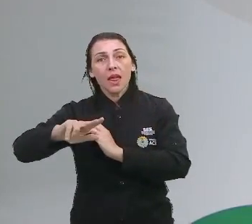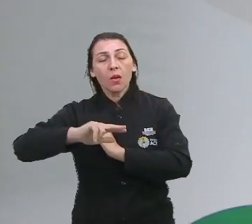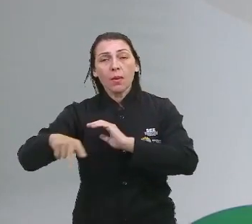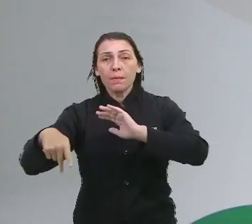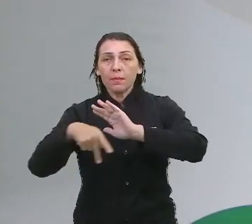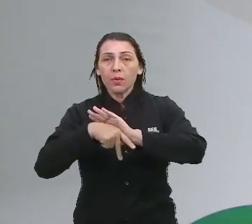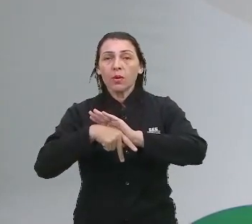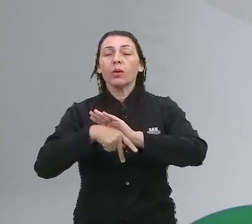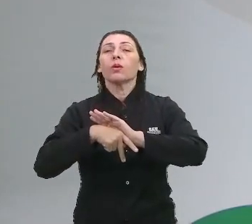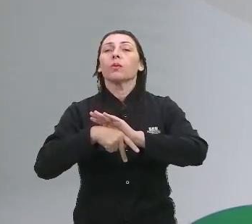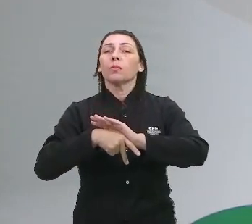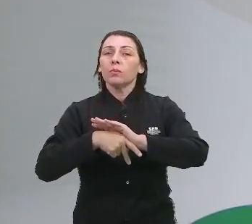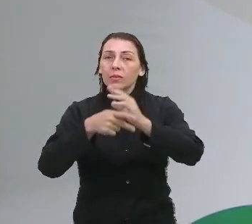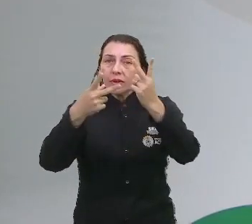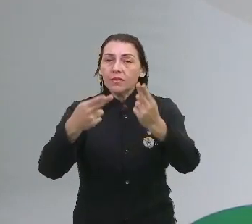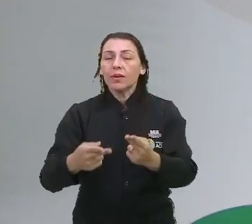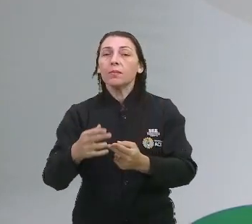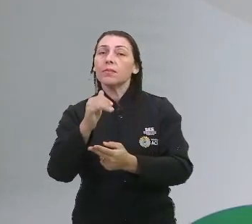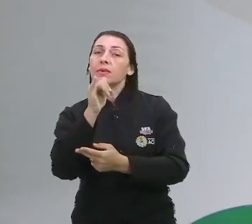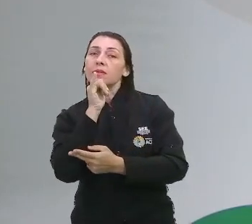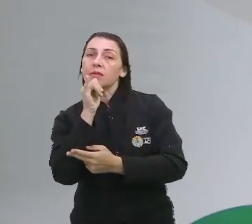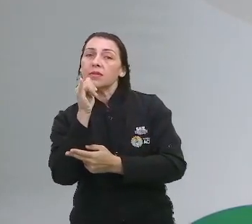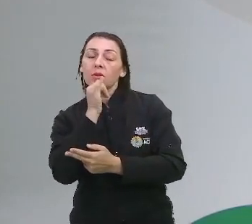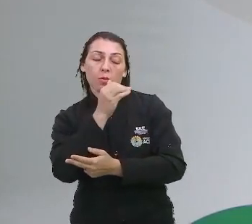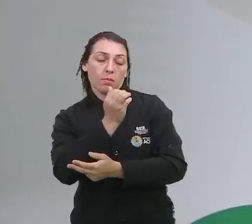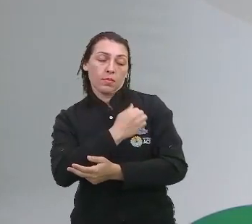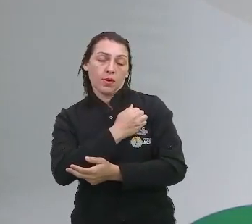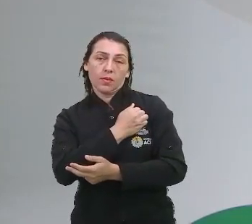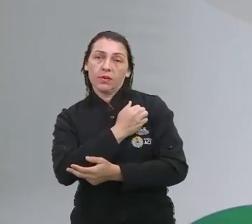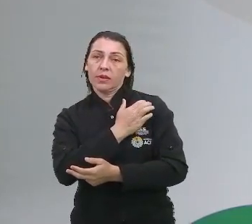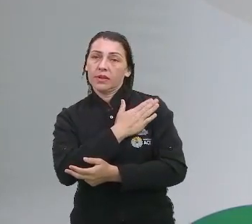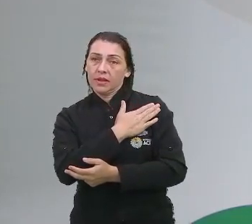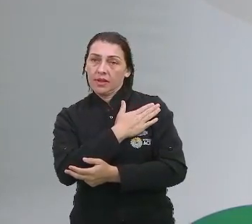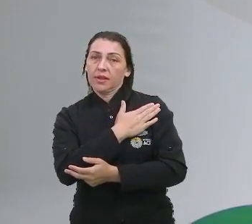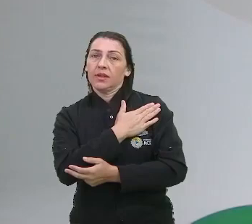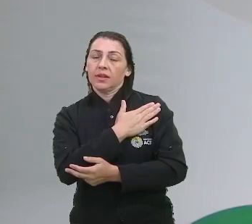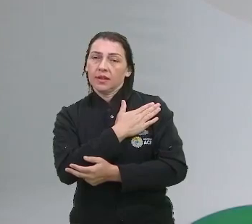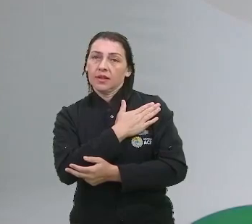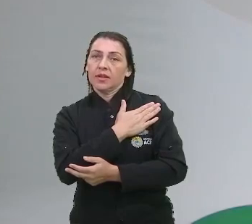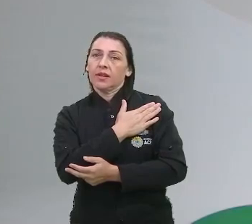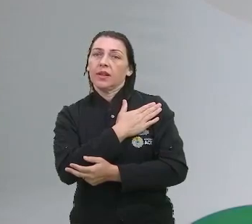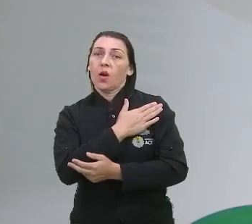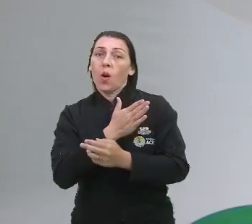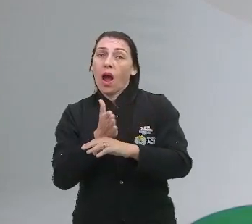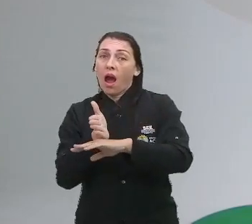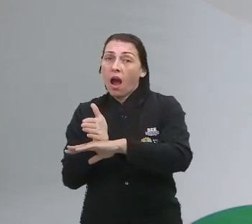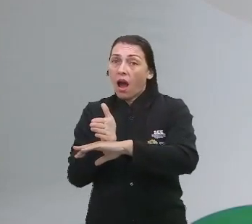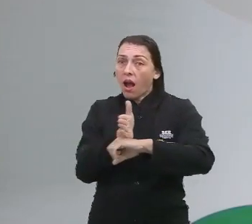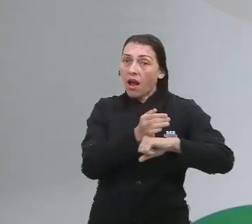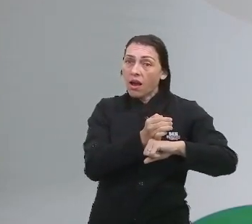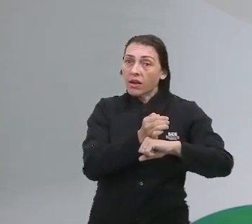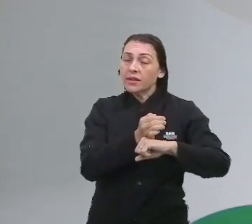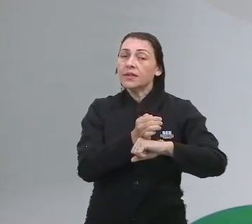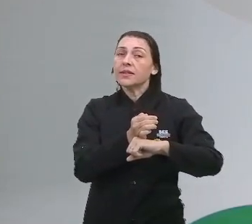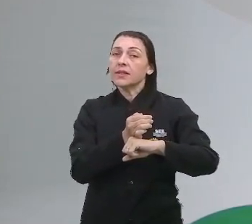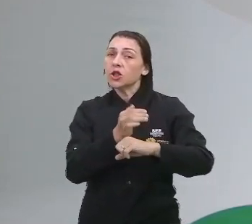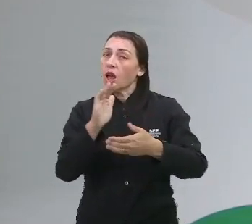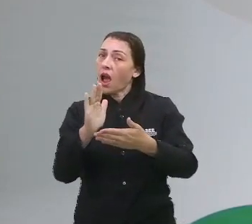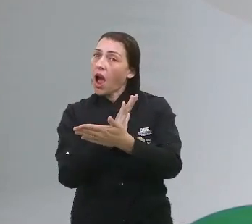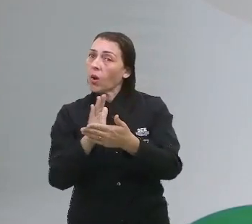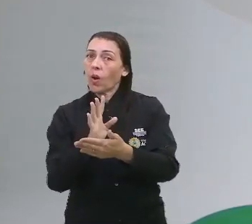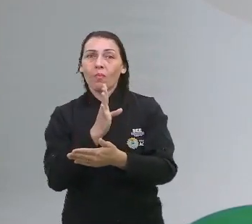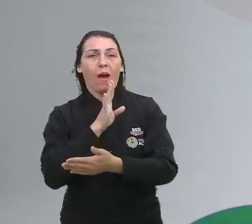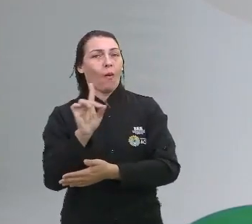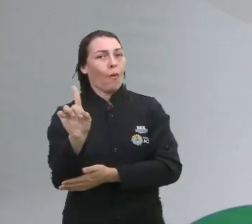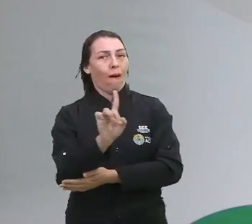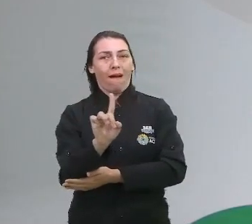necessariamente são fidedignas. Veja que esse preconceito vai ser uma concepção, uma conceituação de algo que eu